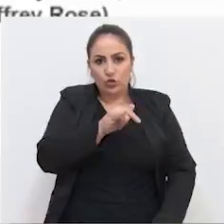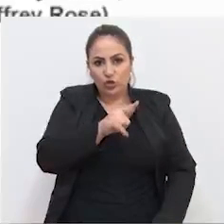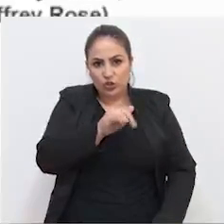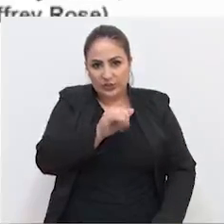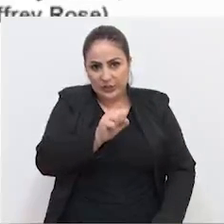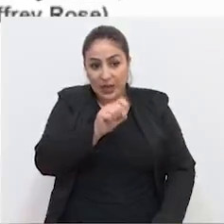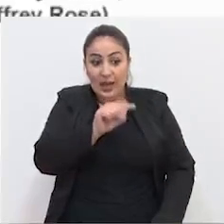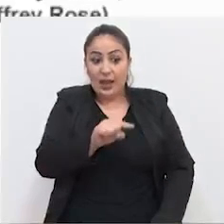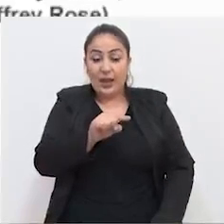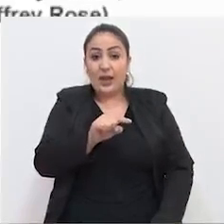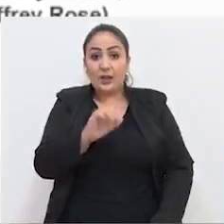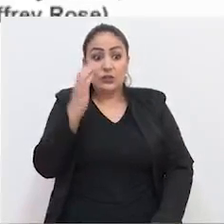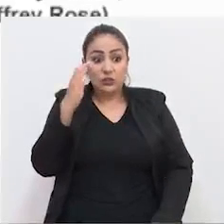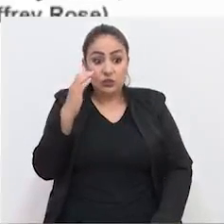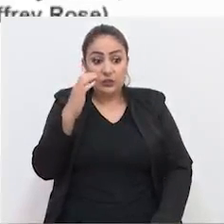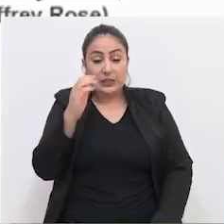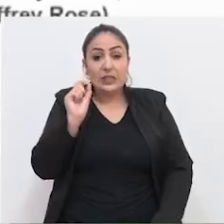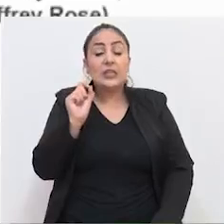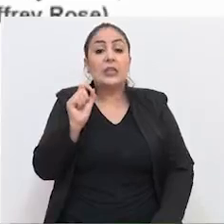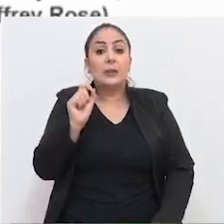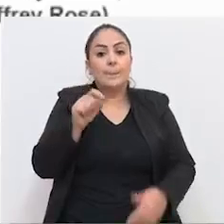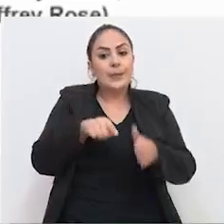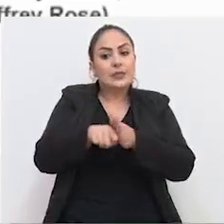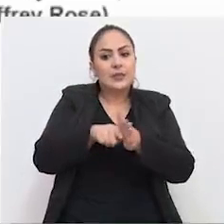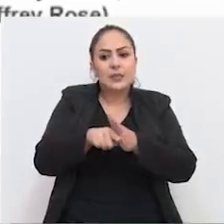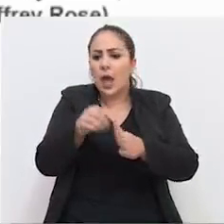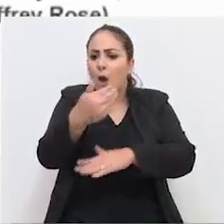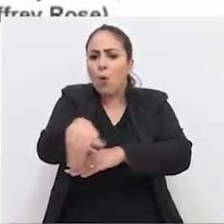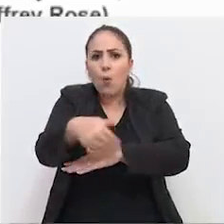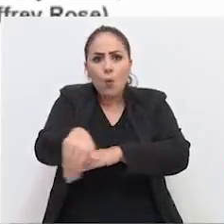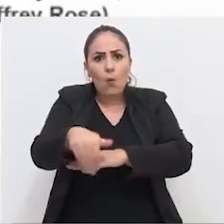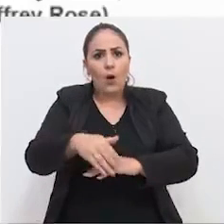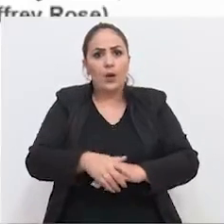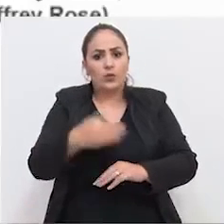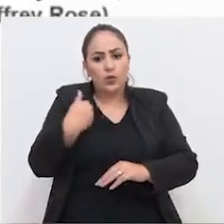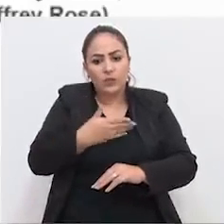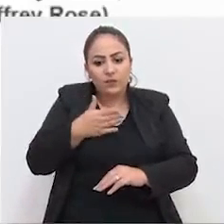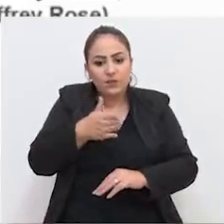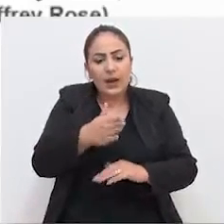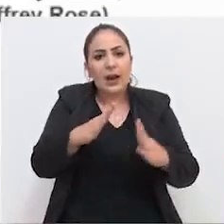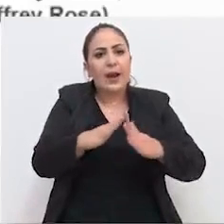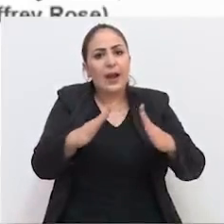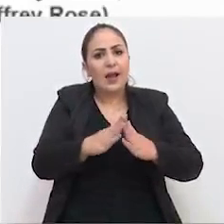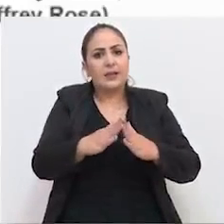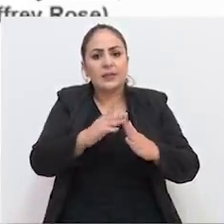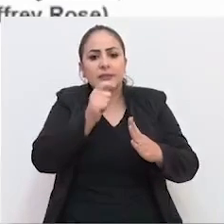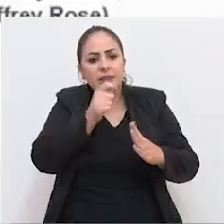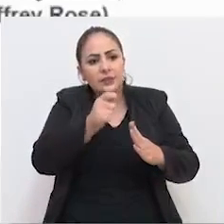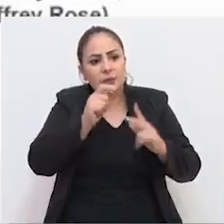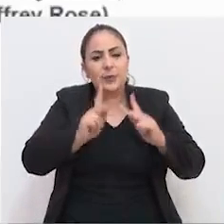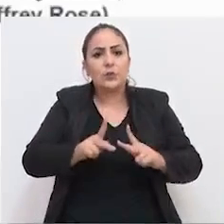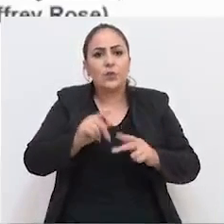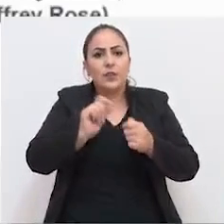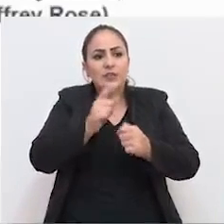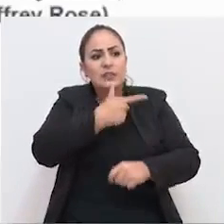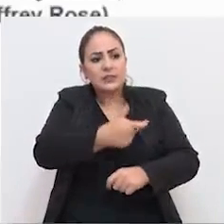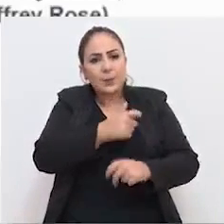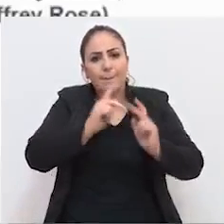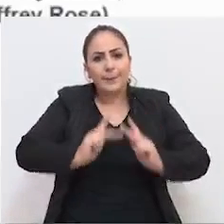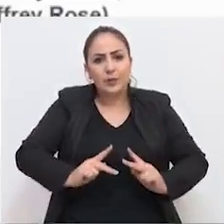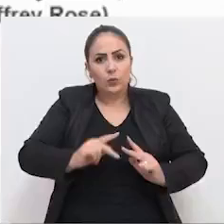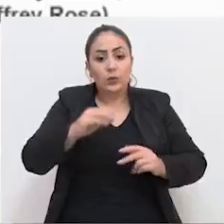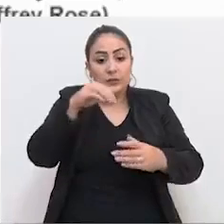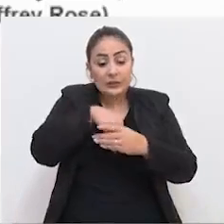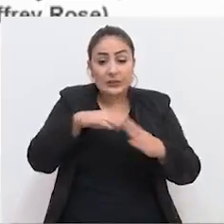cujo laboratório é a rua. Então, a gente vai na casa das pessoas, a gente entrevista as pessoas, a gente testa as pessoas